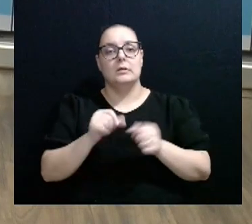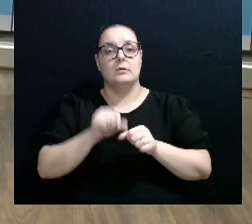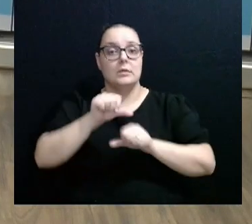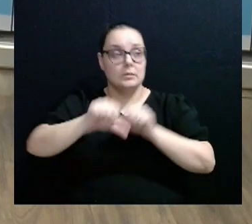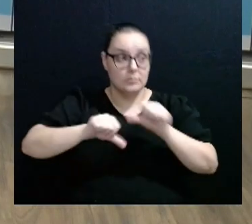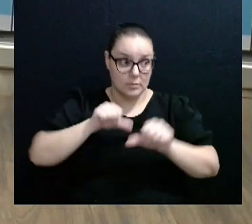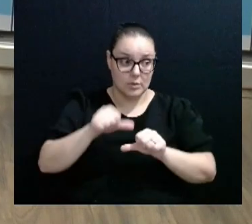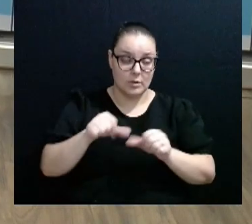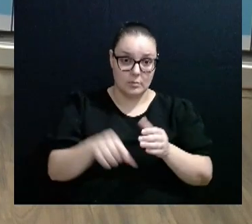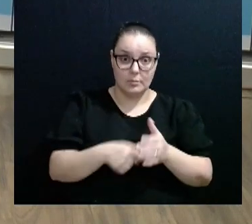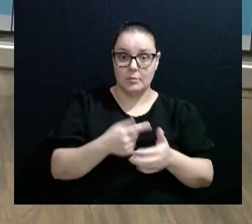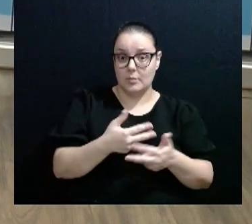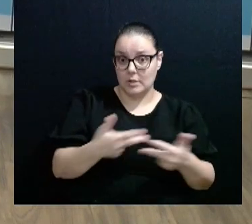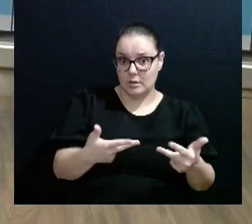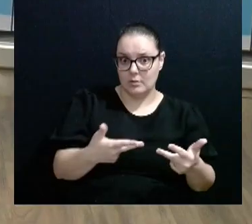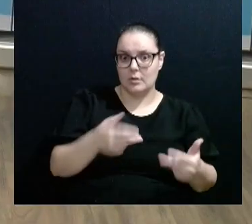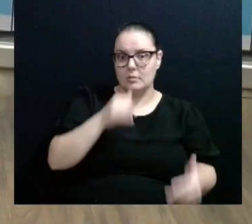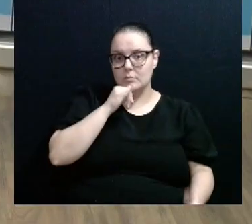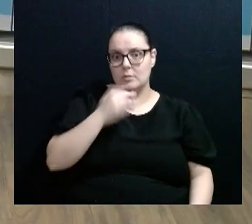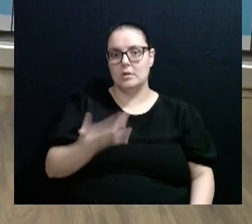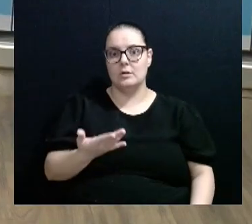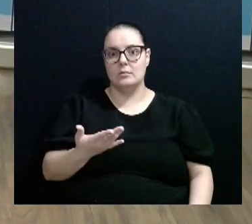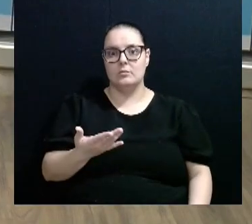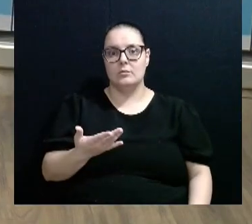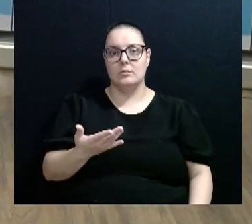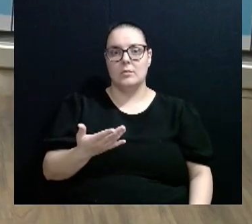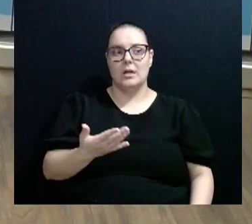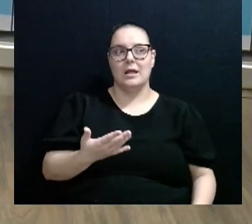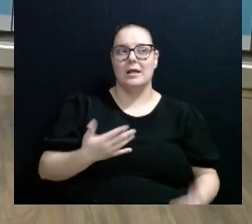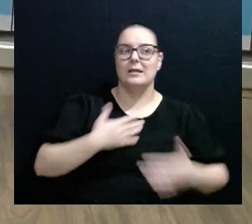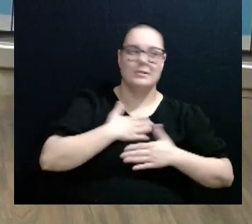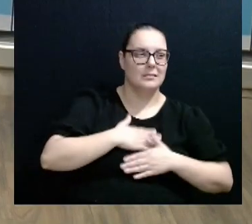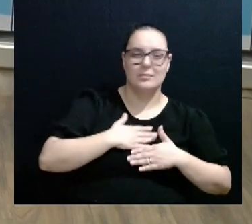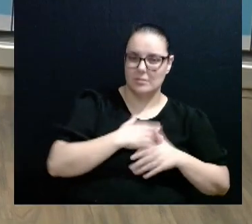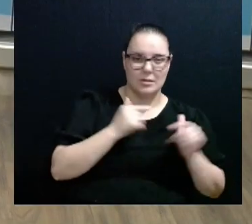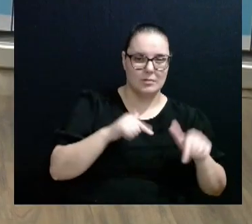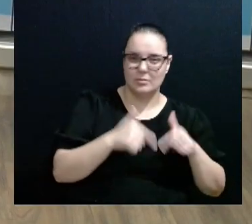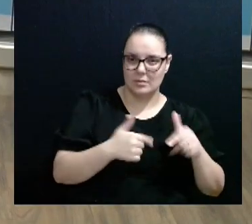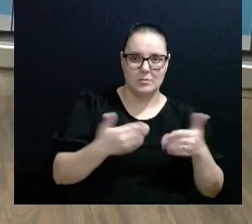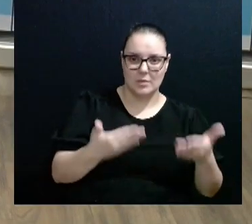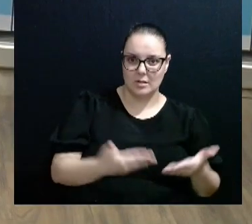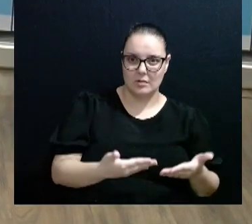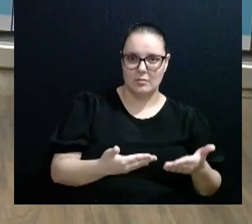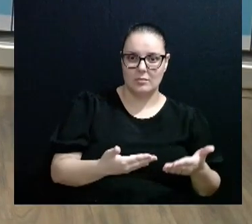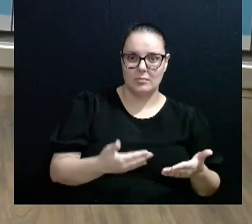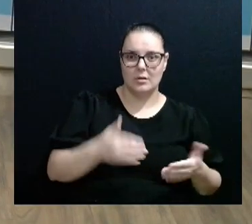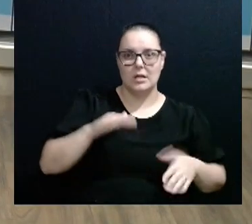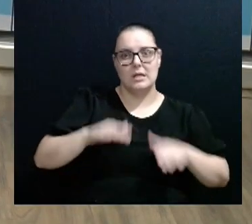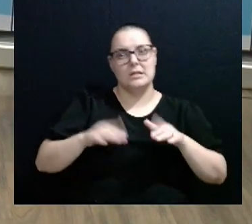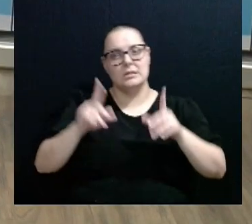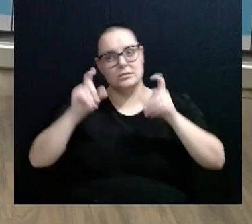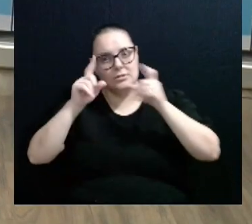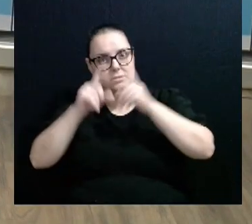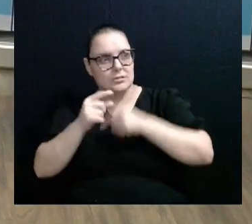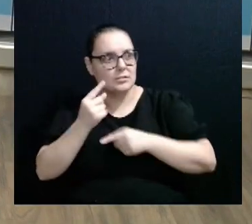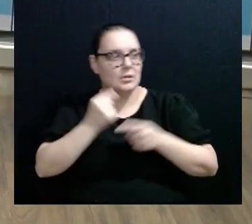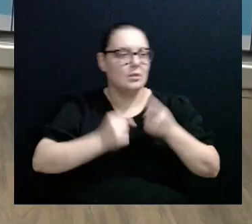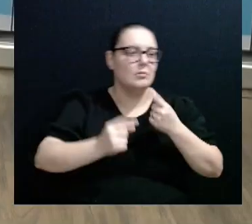por exemplo, é a insatisfação com o trabalho atual. A pessoa ela, às vezes está com dificuldade financeira, aí ela vai